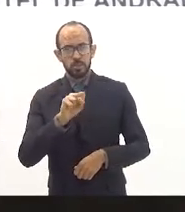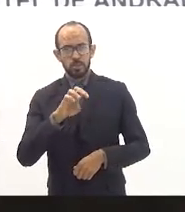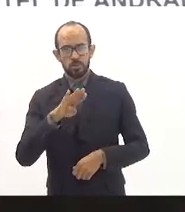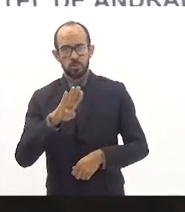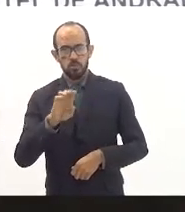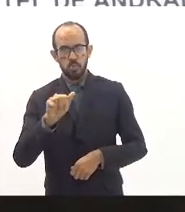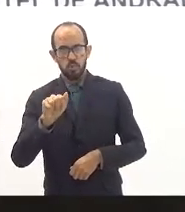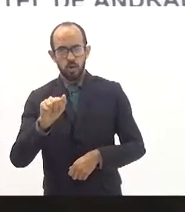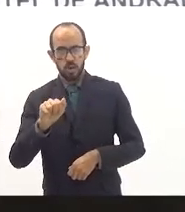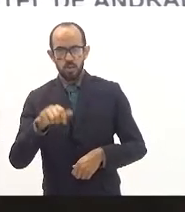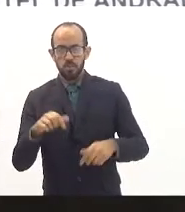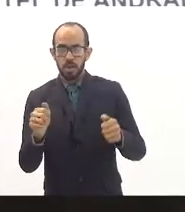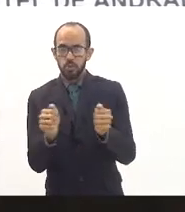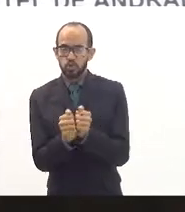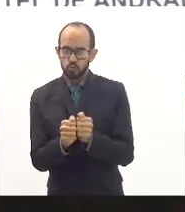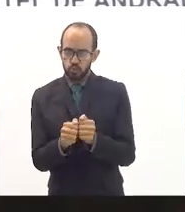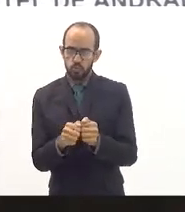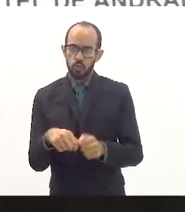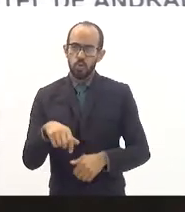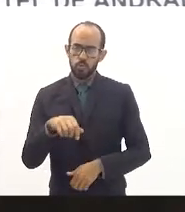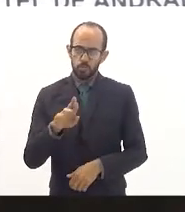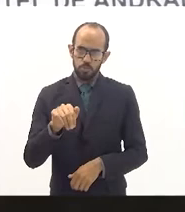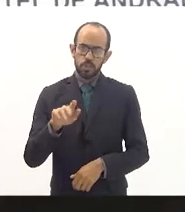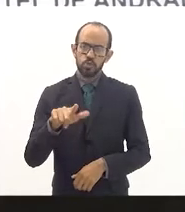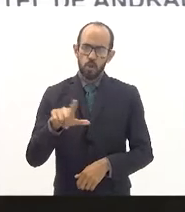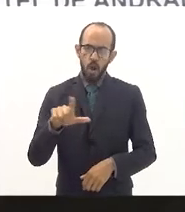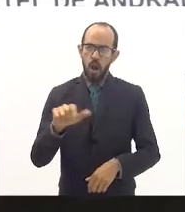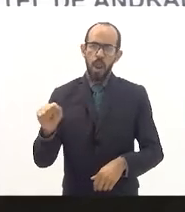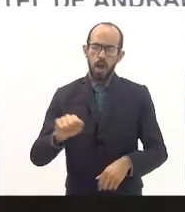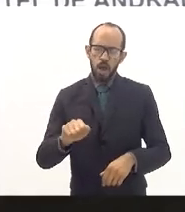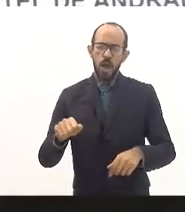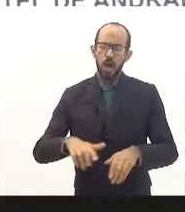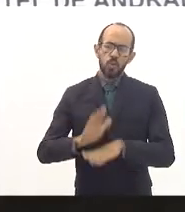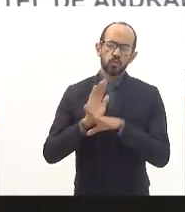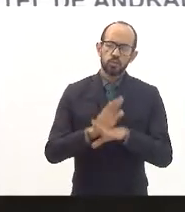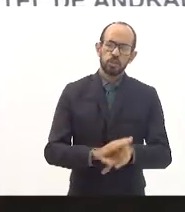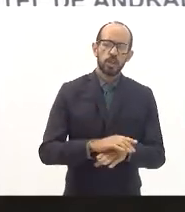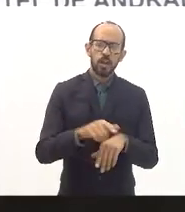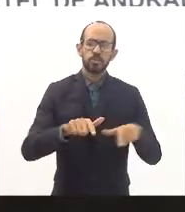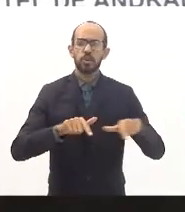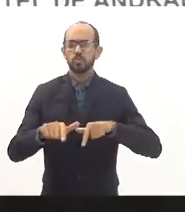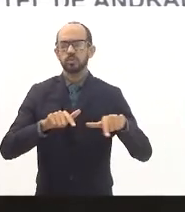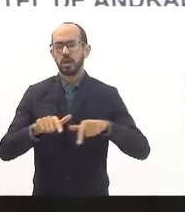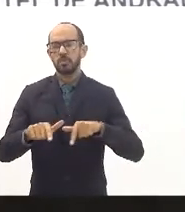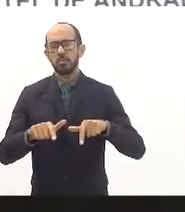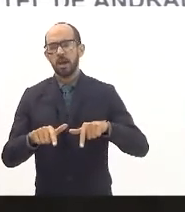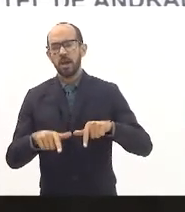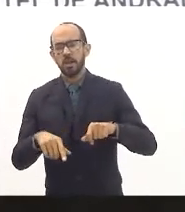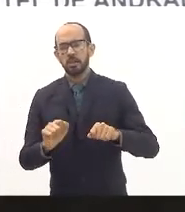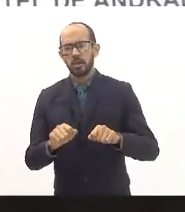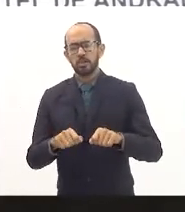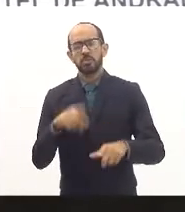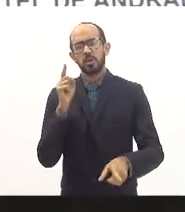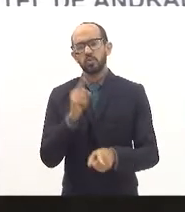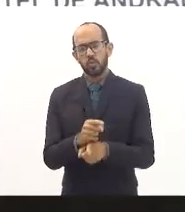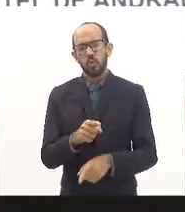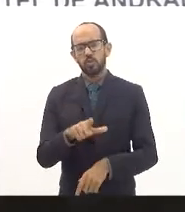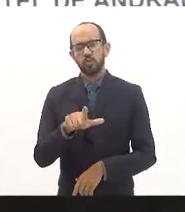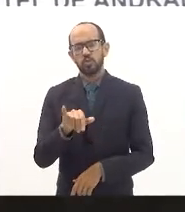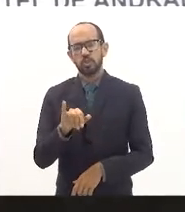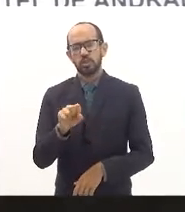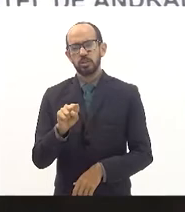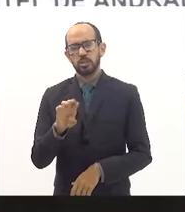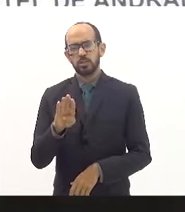lado de Brizola, auxiliá-lo na condução dos trabalhos do chamado Encontro de Lisboa,